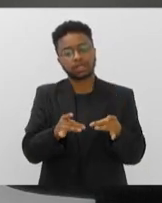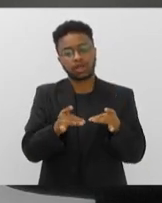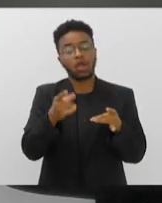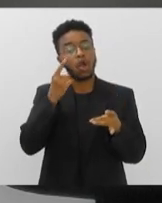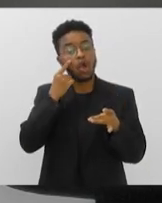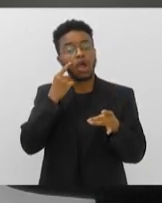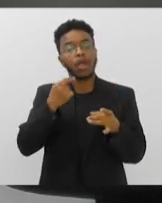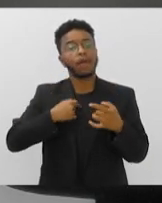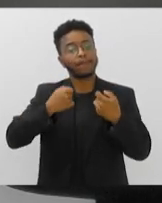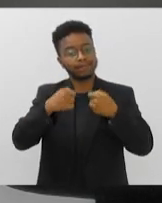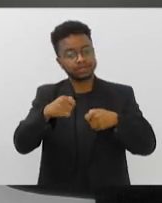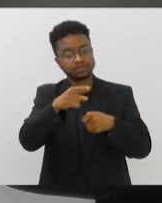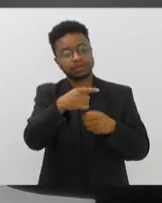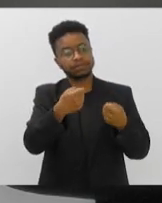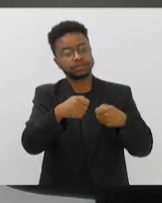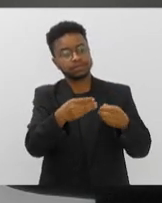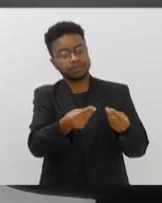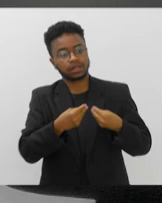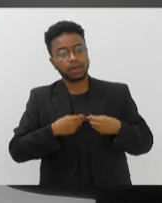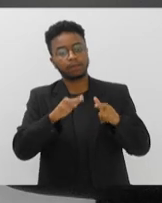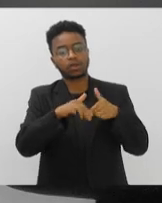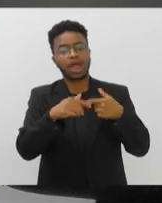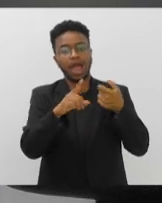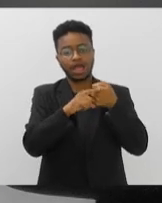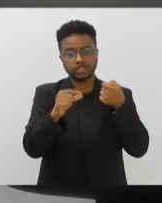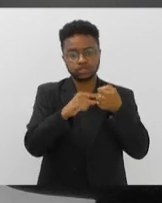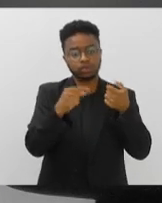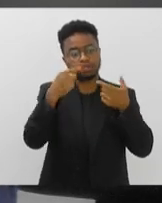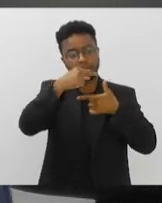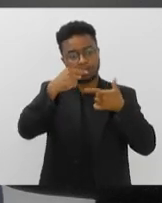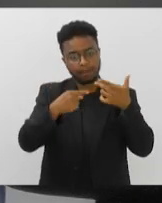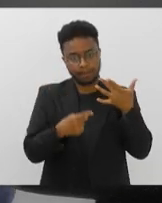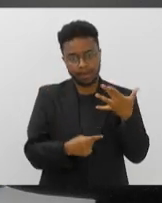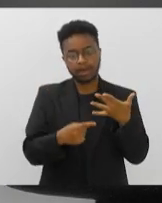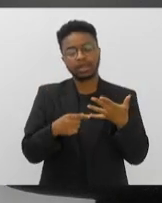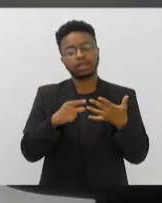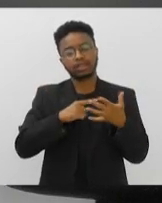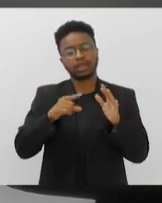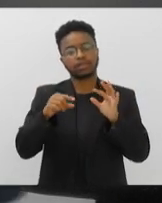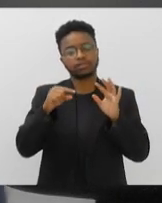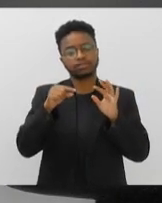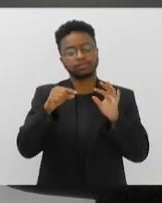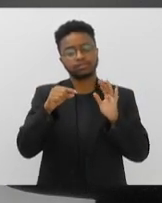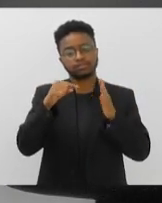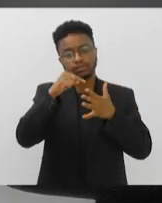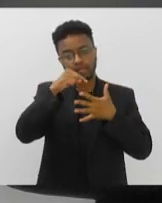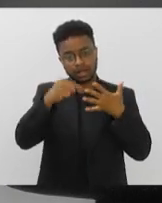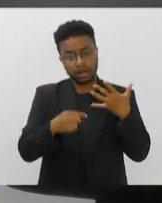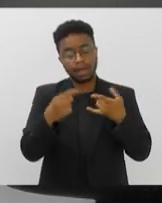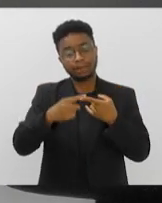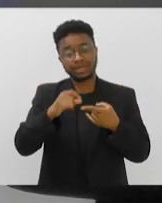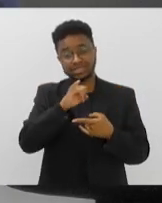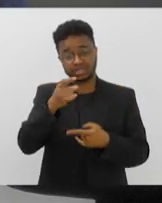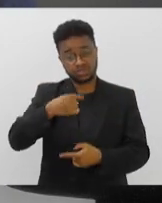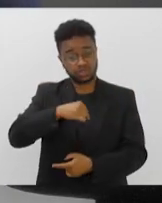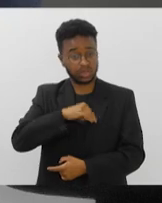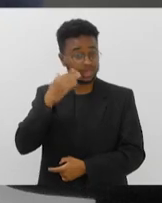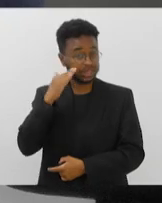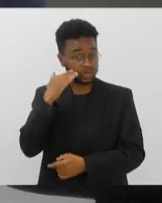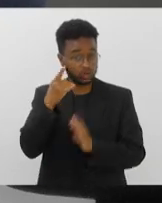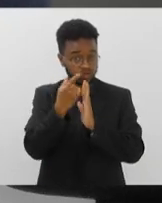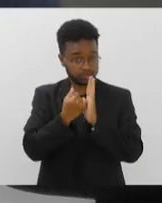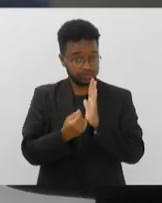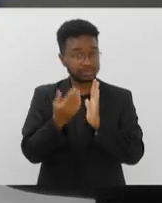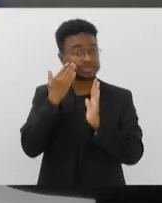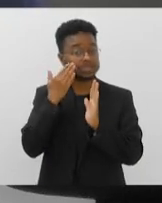eu você tem que me dar por caus do artigo tal tal tal você tem que fazer C disso aquilo Tá previsto ali porque quem entende de orçamento sabe que muitas vezes está ali